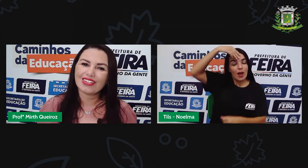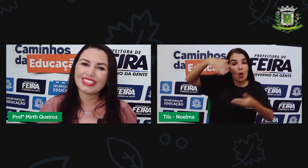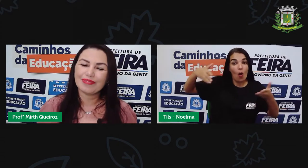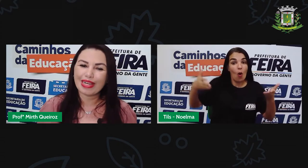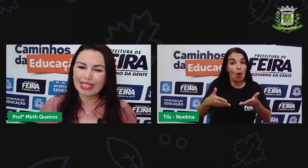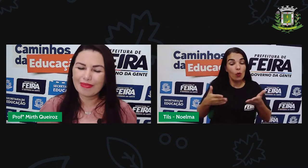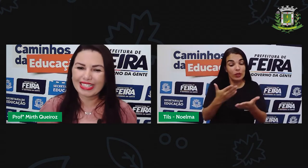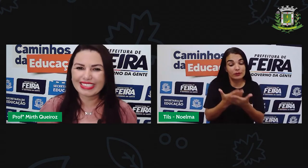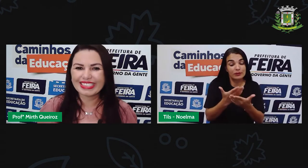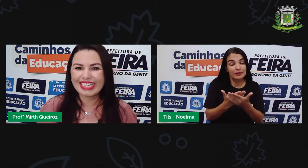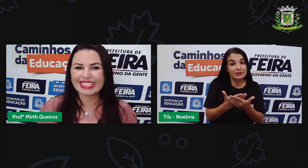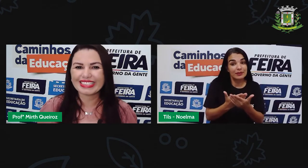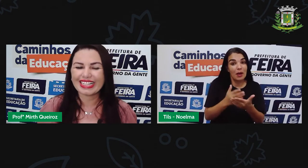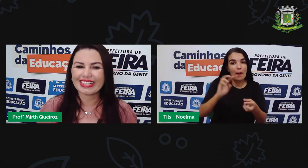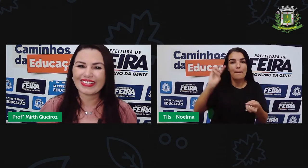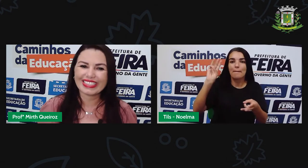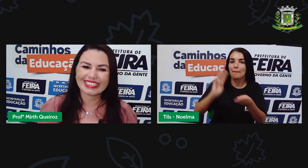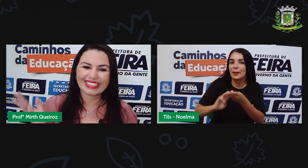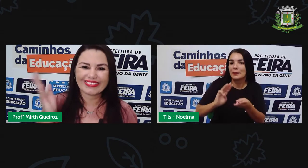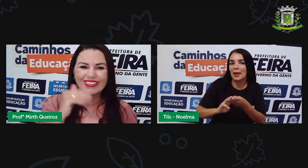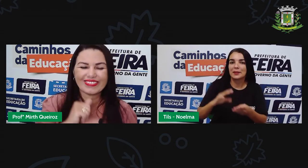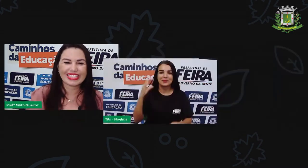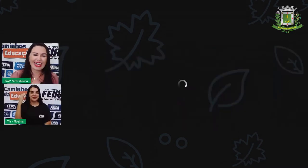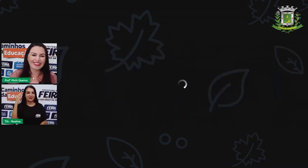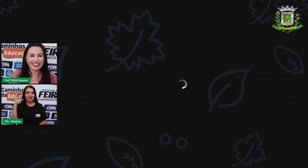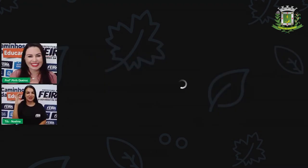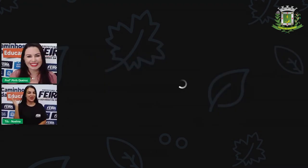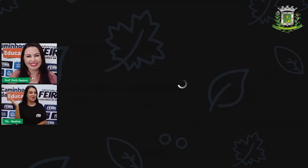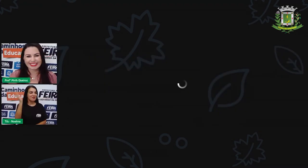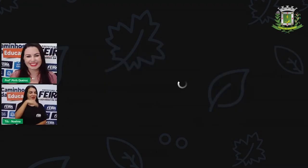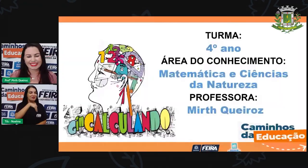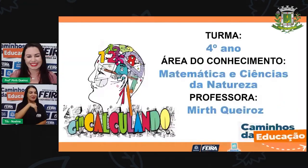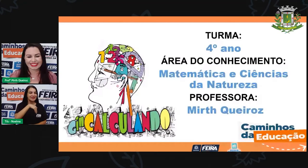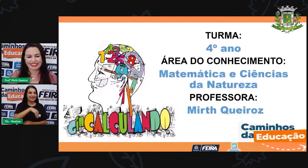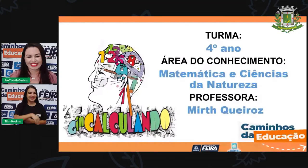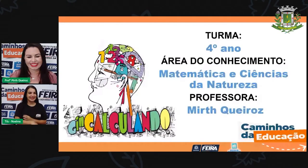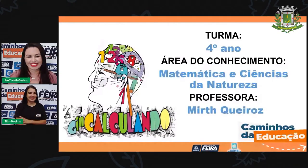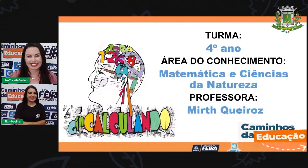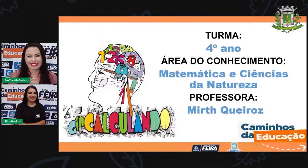teremos aulas de matemática e ciências da natureza. Vamos à aula?